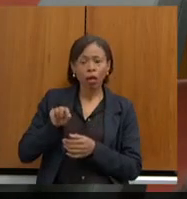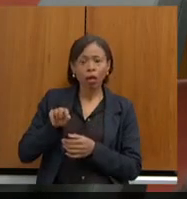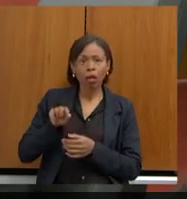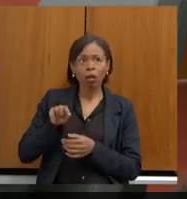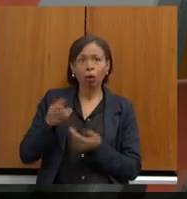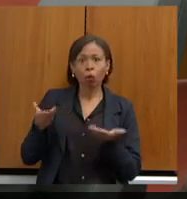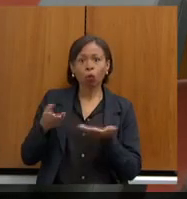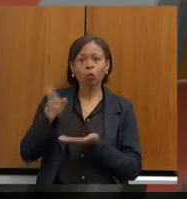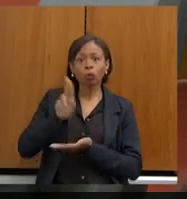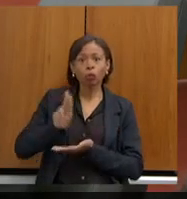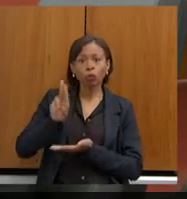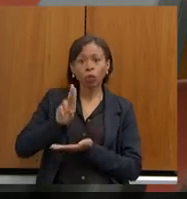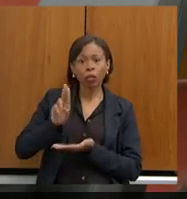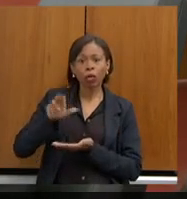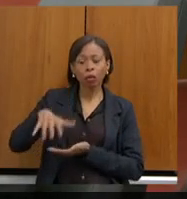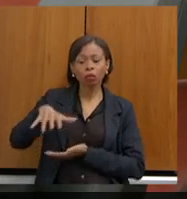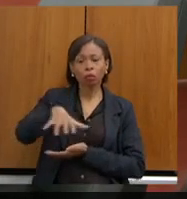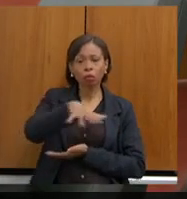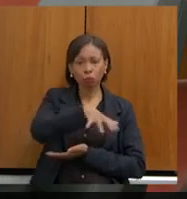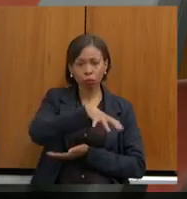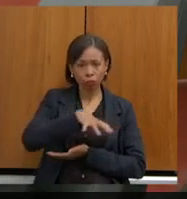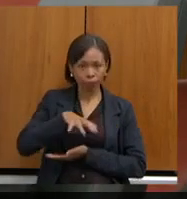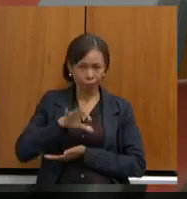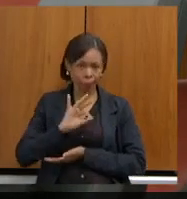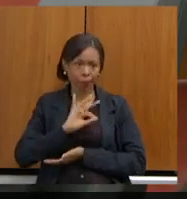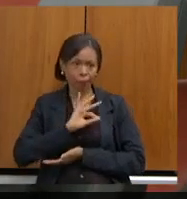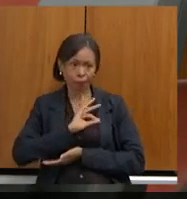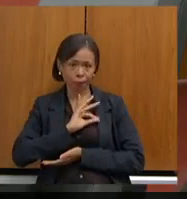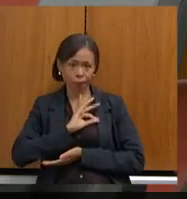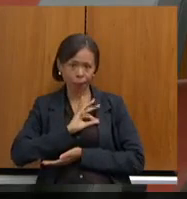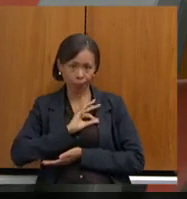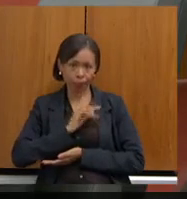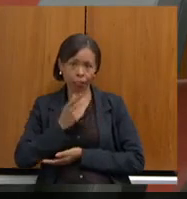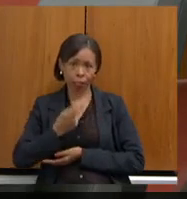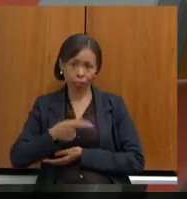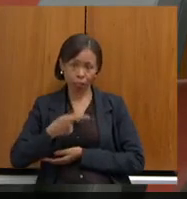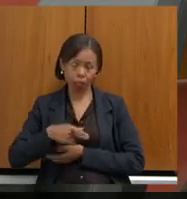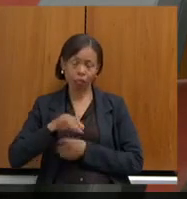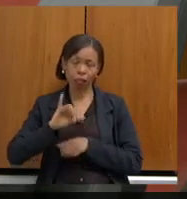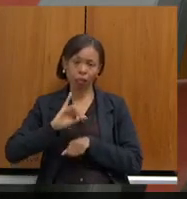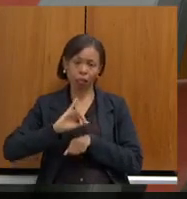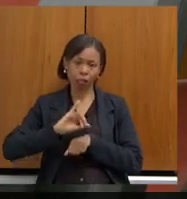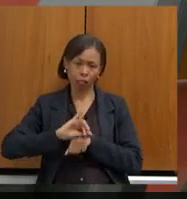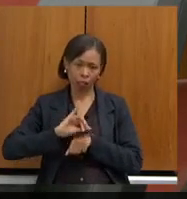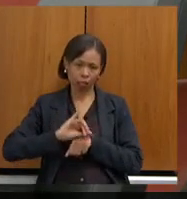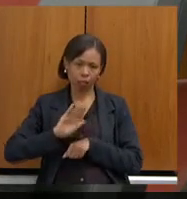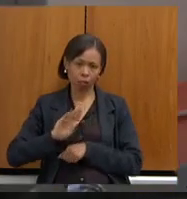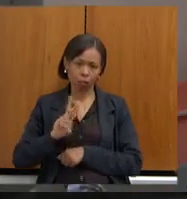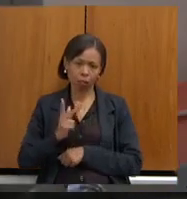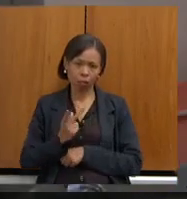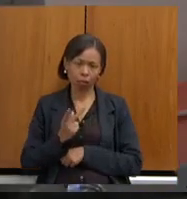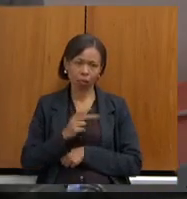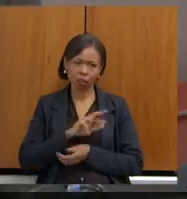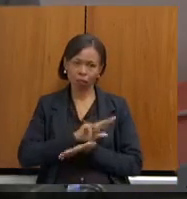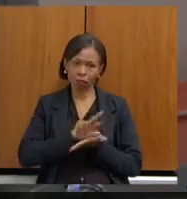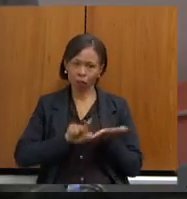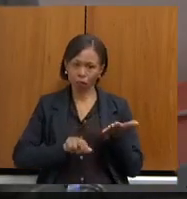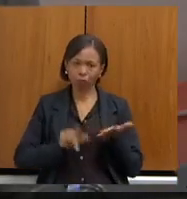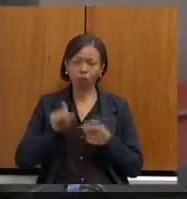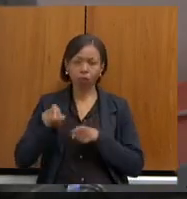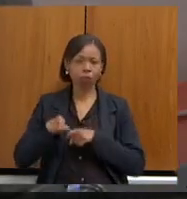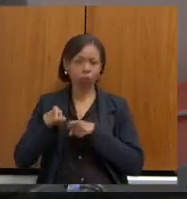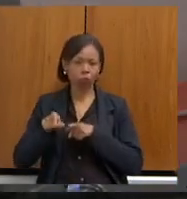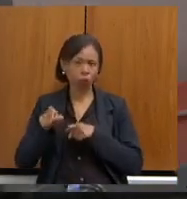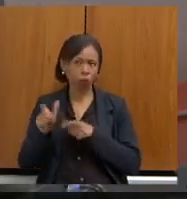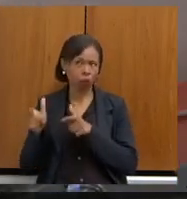em alguns departamentos de polícia e aqui da própria capital São vários e no interior nós temos em